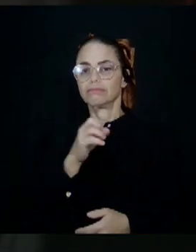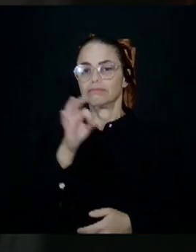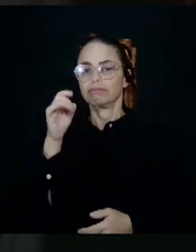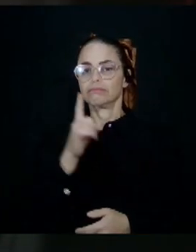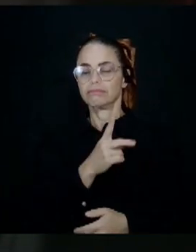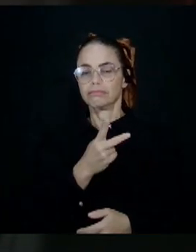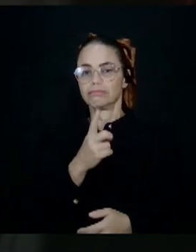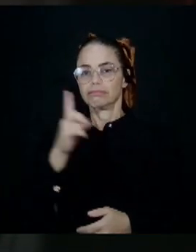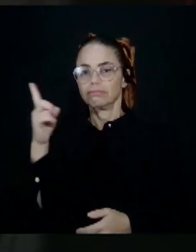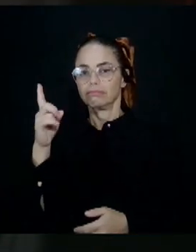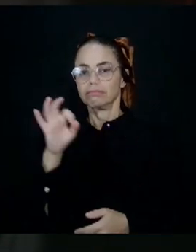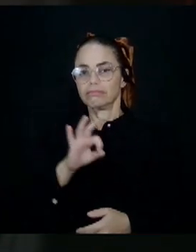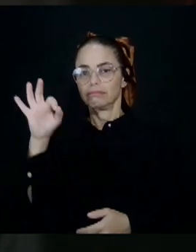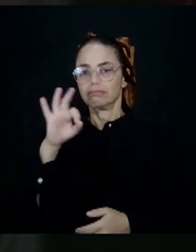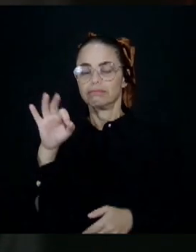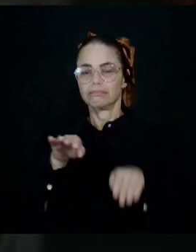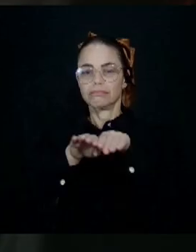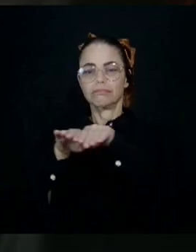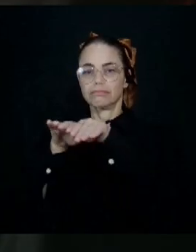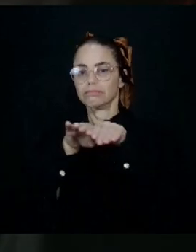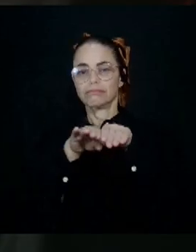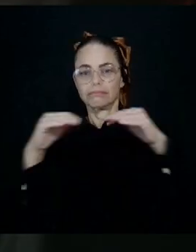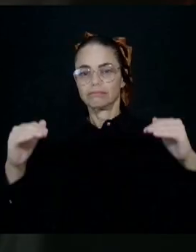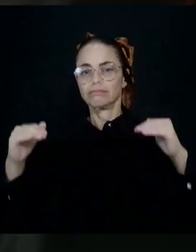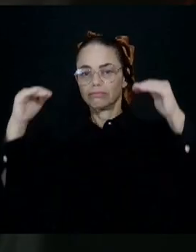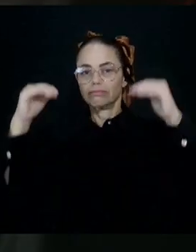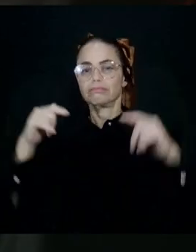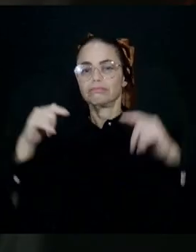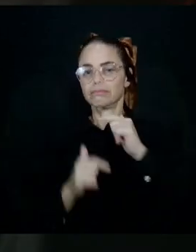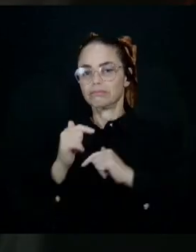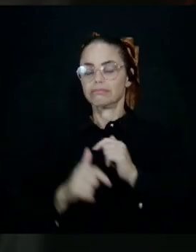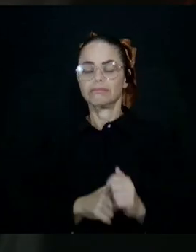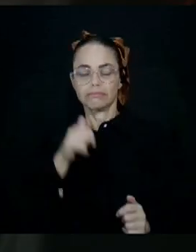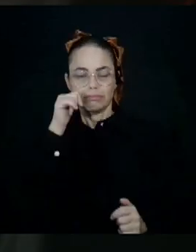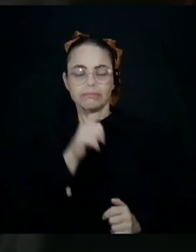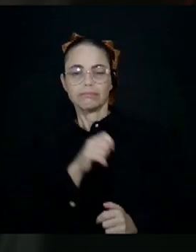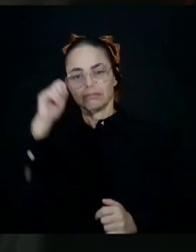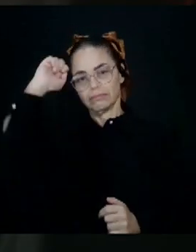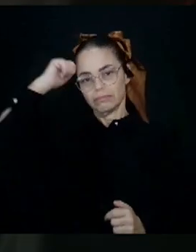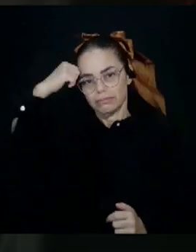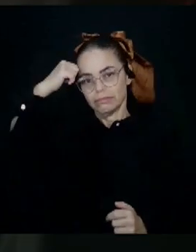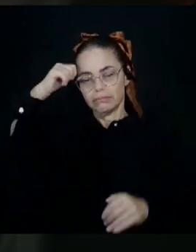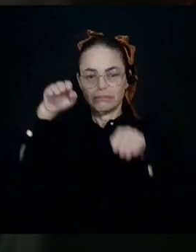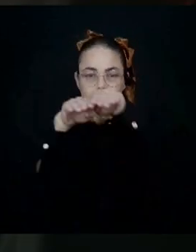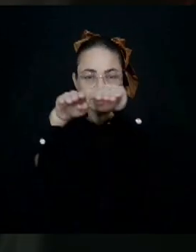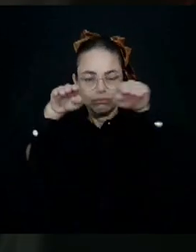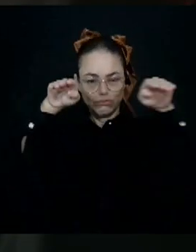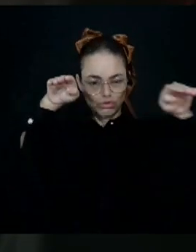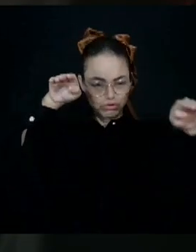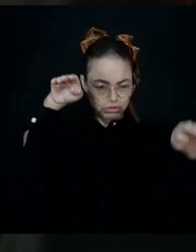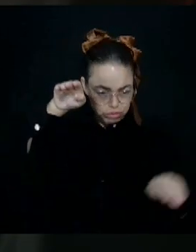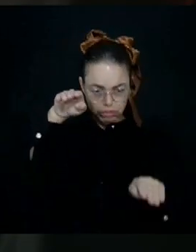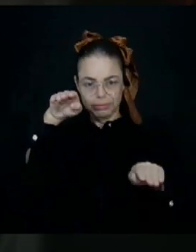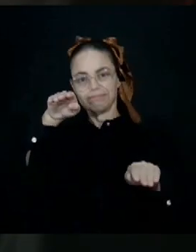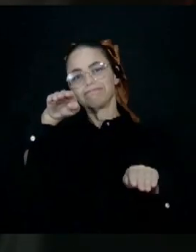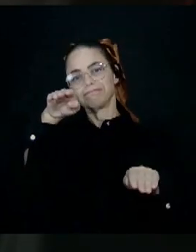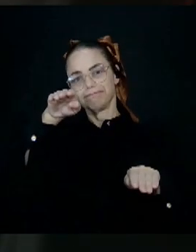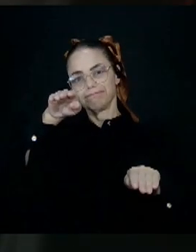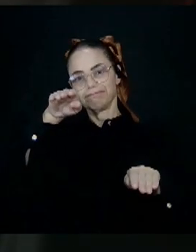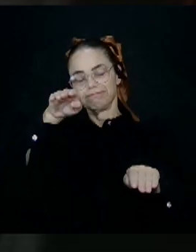cargos iguais. E quando a gente olha para as mulheres negras, essa disparidade salarial chega a números assustadores,